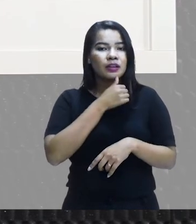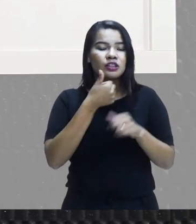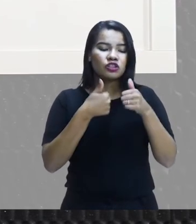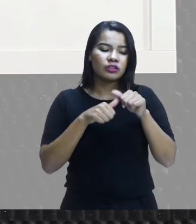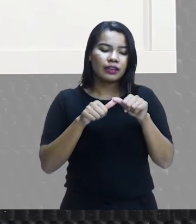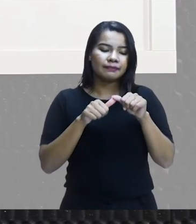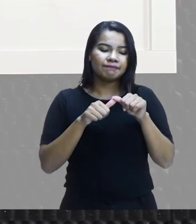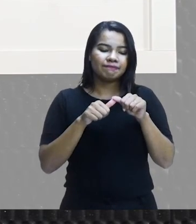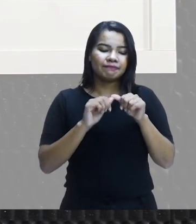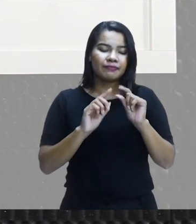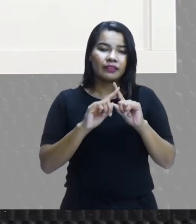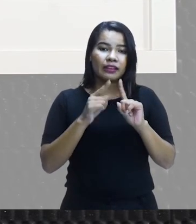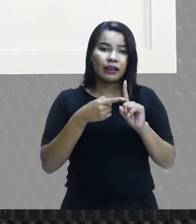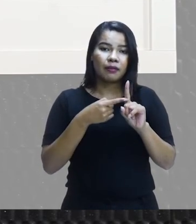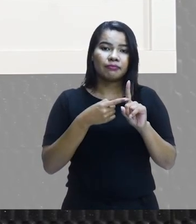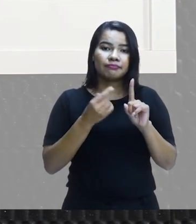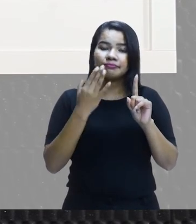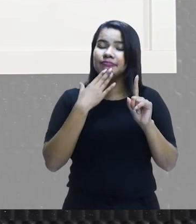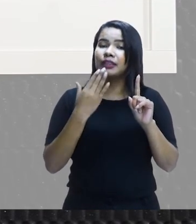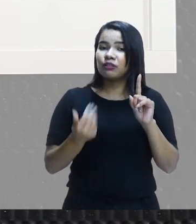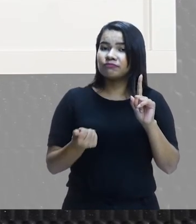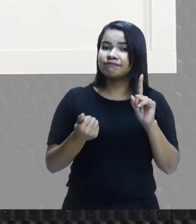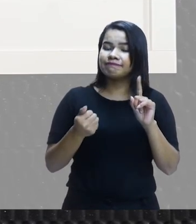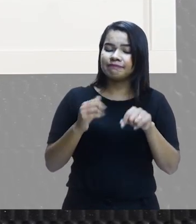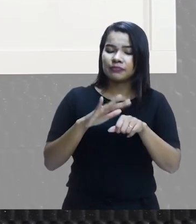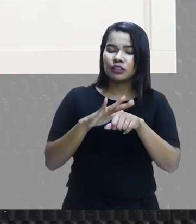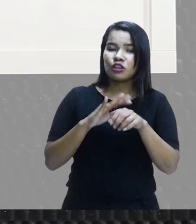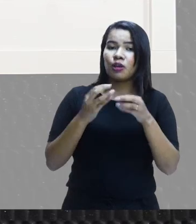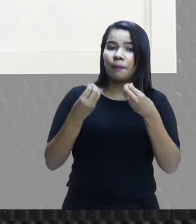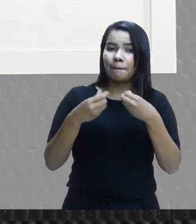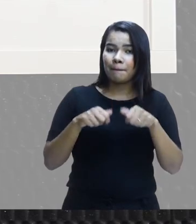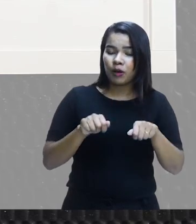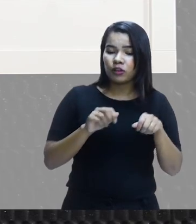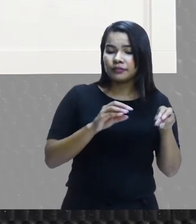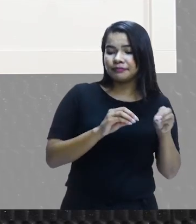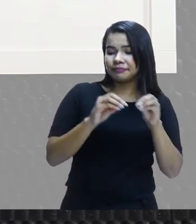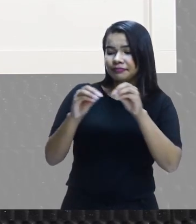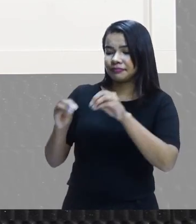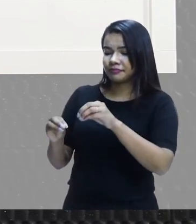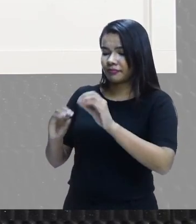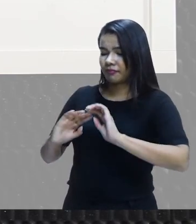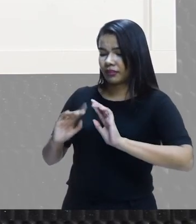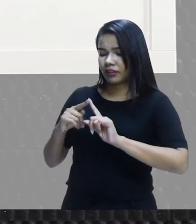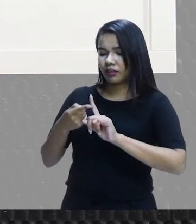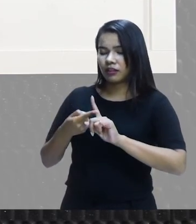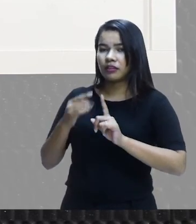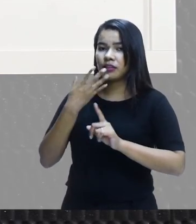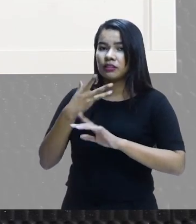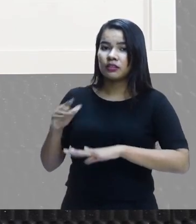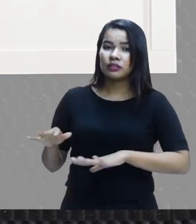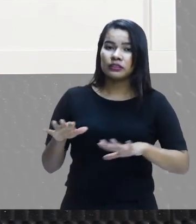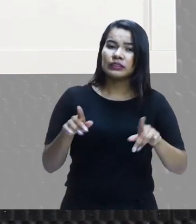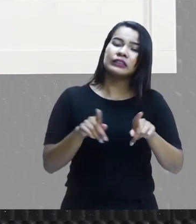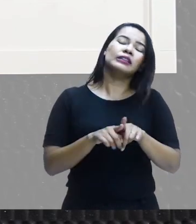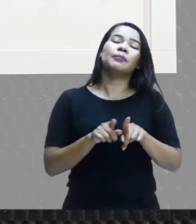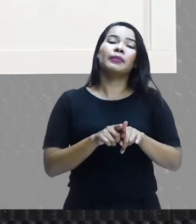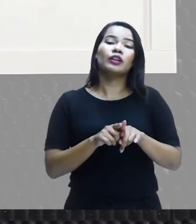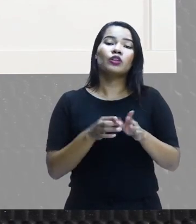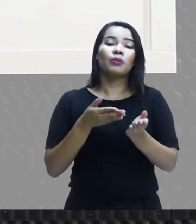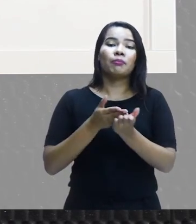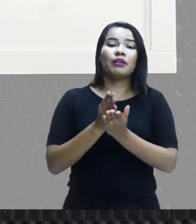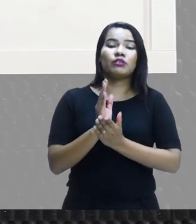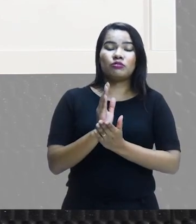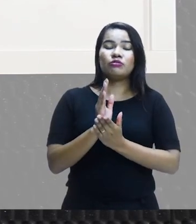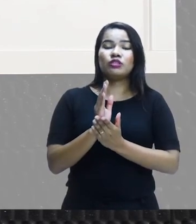feto. Tá, ok? Então, isso é a forma congênita. Ela pode também estar no período de amamentação. Deu vontade de ela comer uma jussara, um